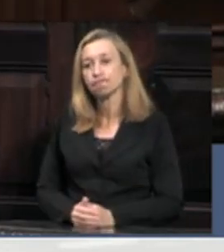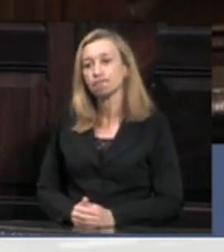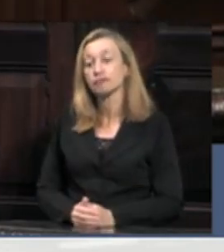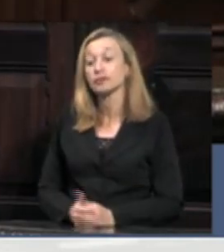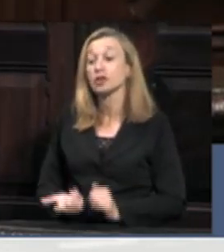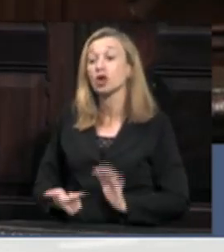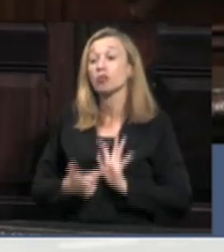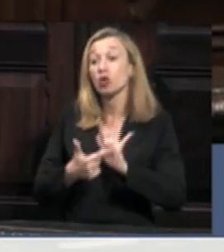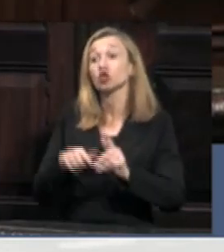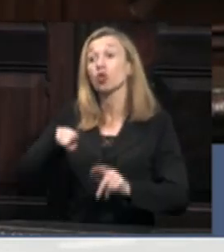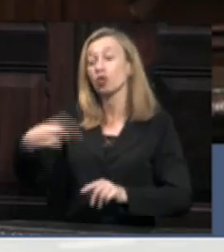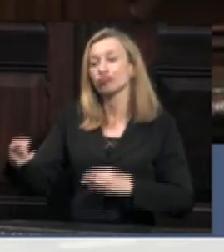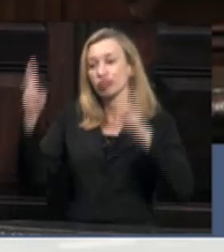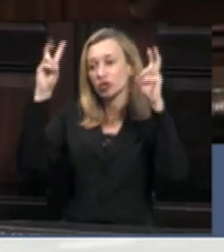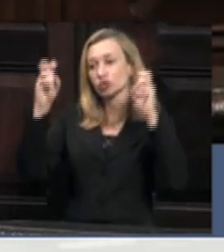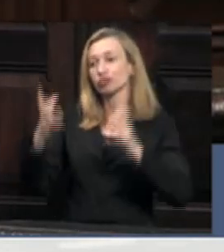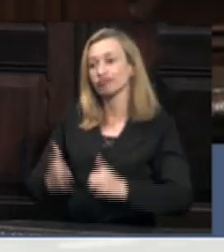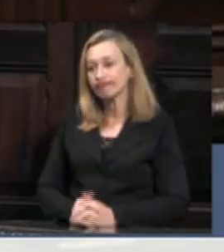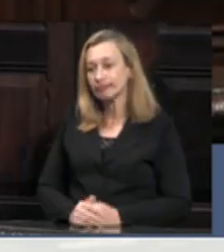outro debate.